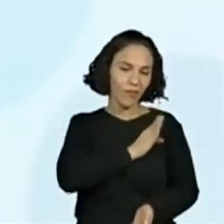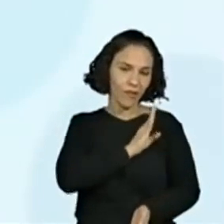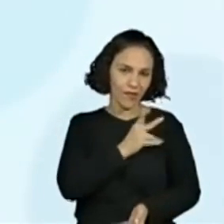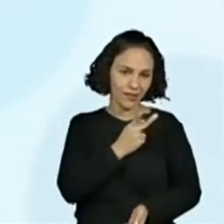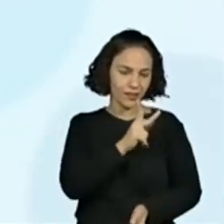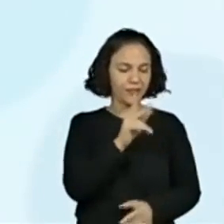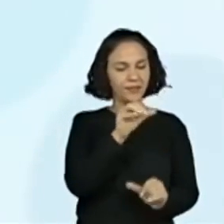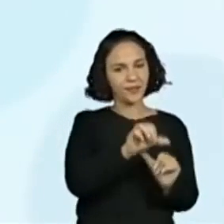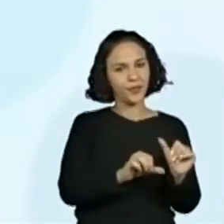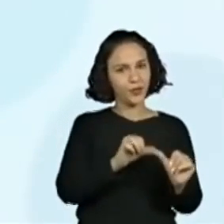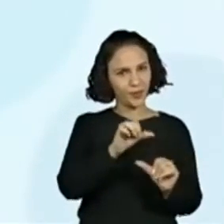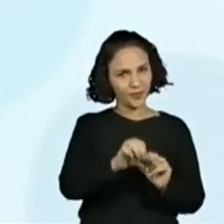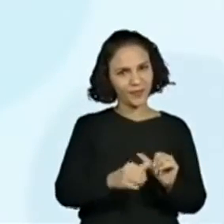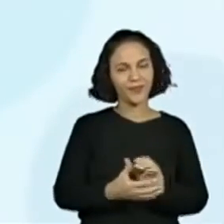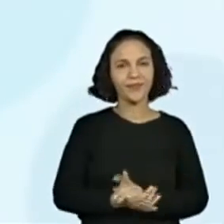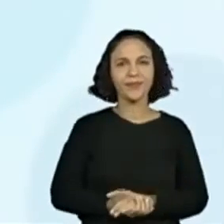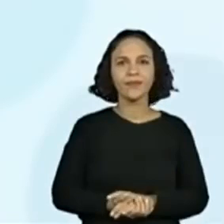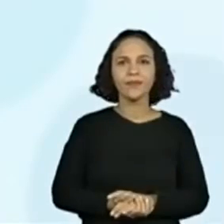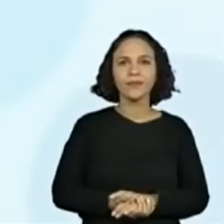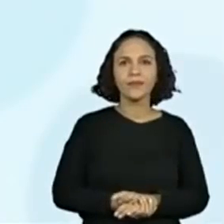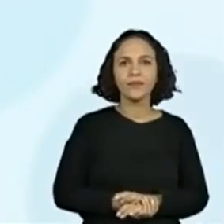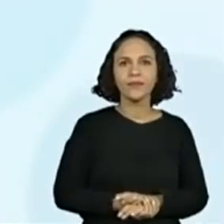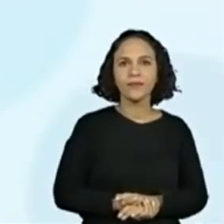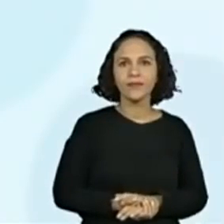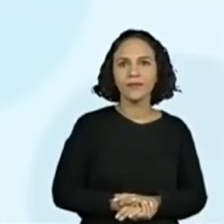coração transformado.